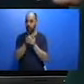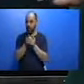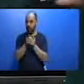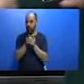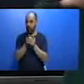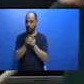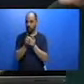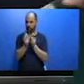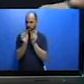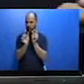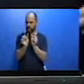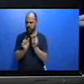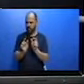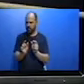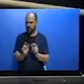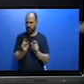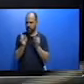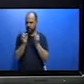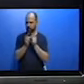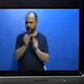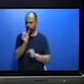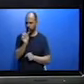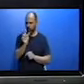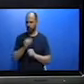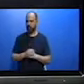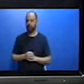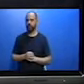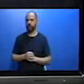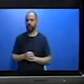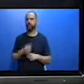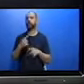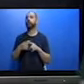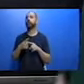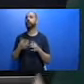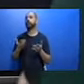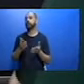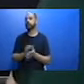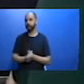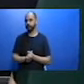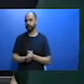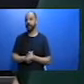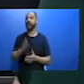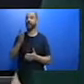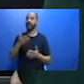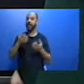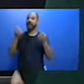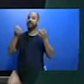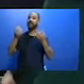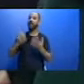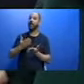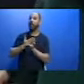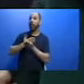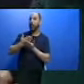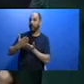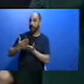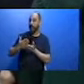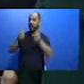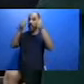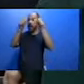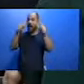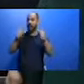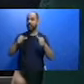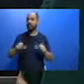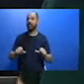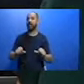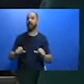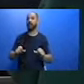poucas palavras porque nós vimos já no início um bom cartaxo